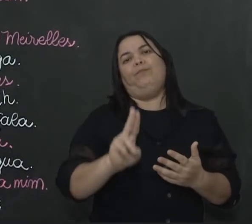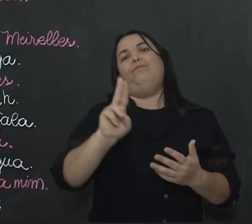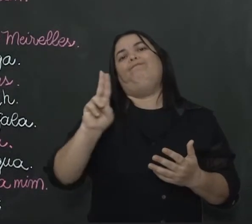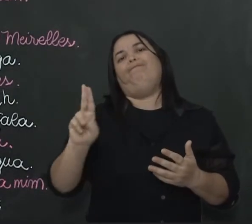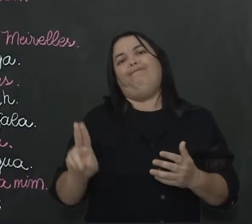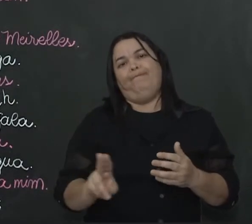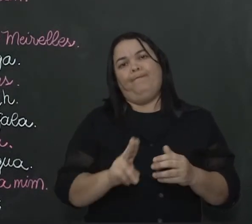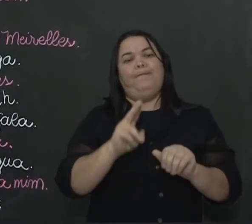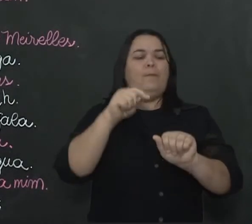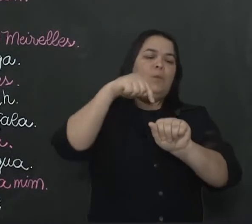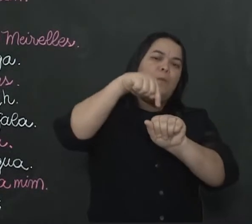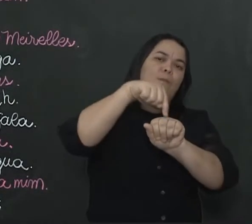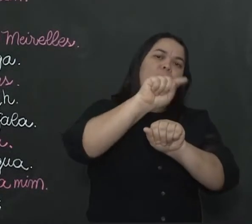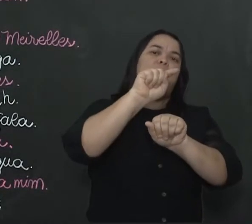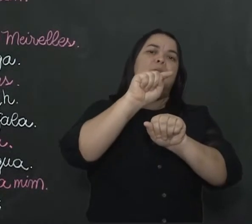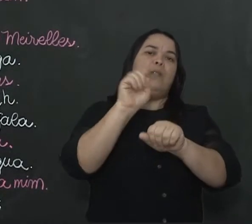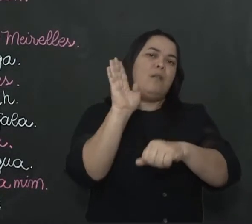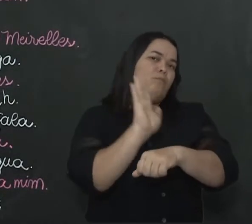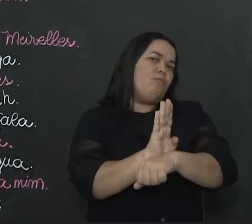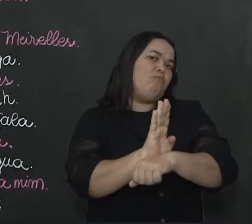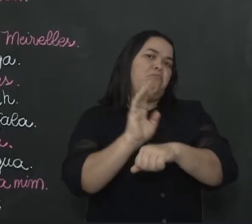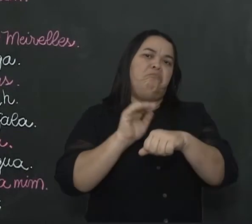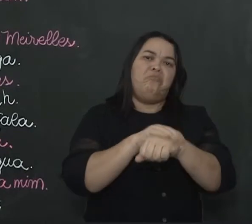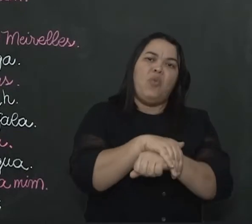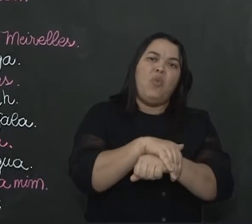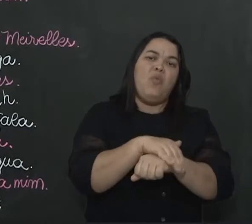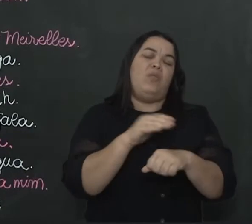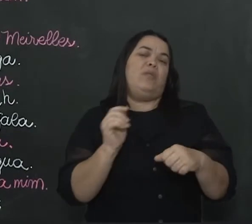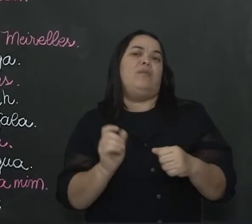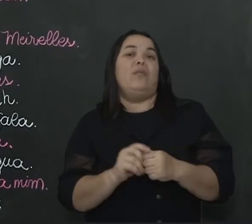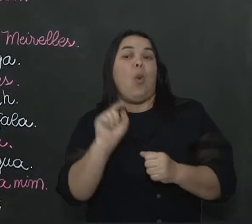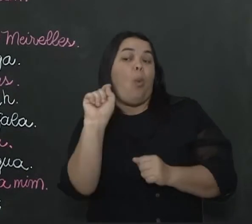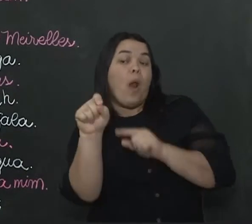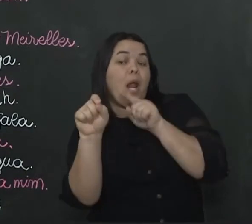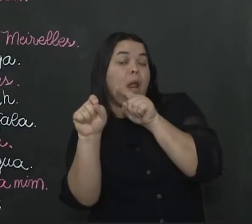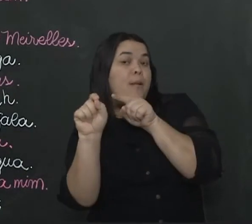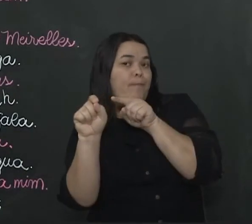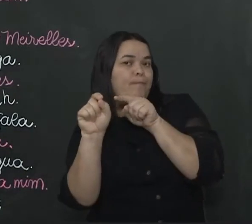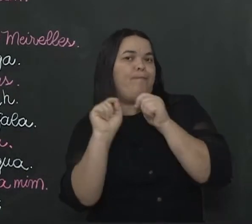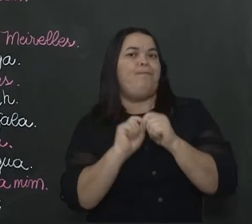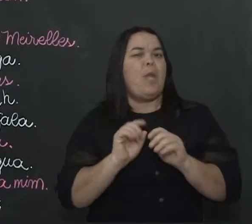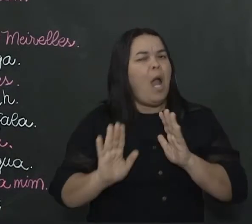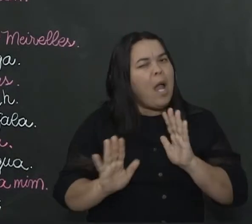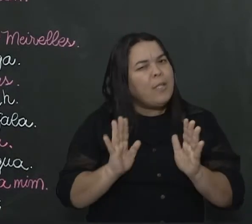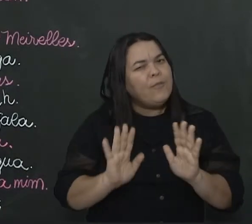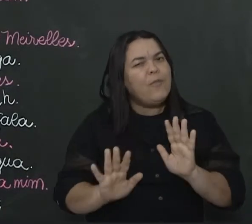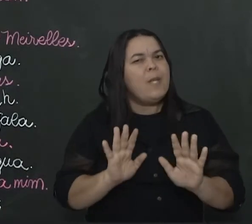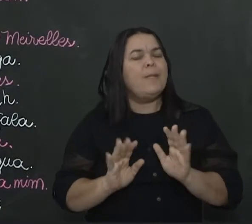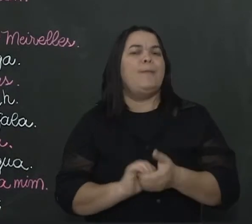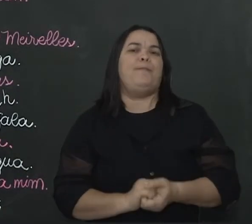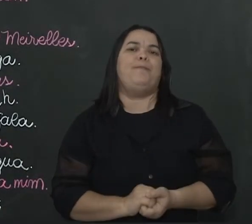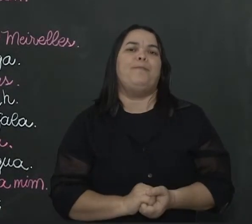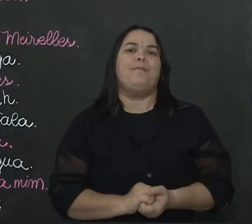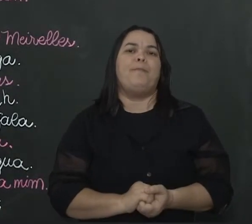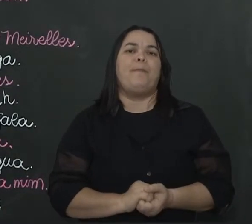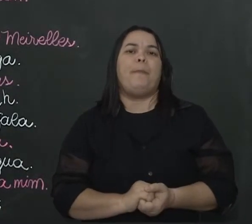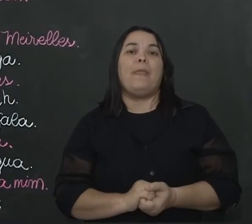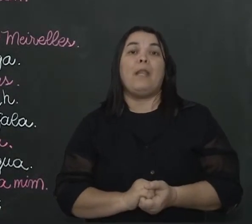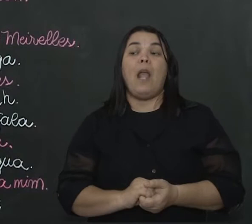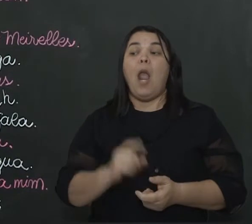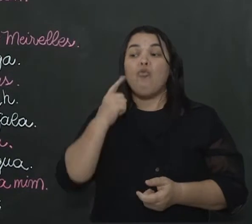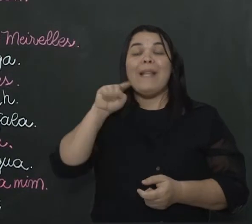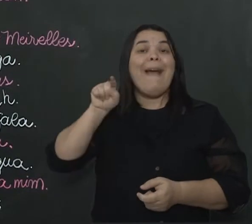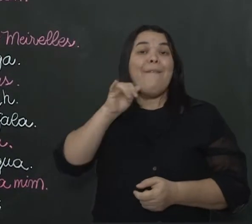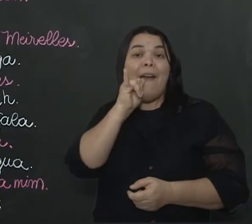nós já estamos aprendendo, à tarde, à noite, à medida que, às vezes, fique de olho. Estava me referindo àquele